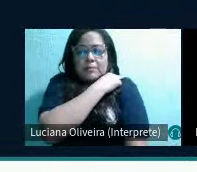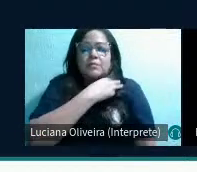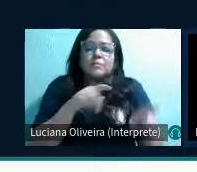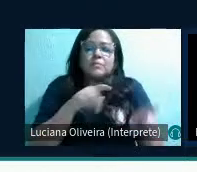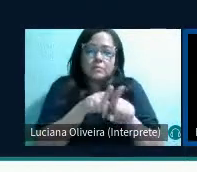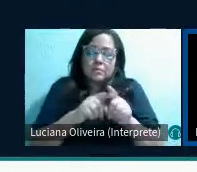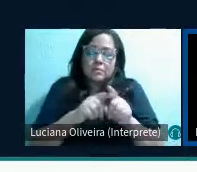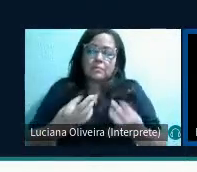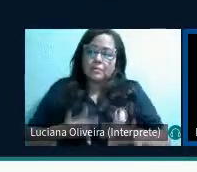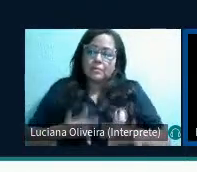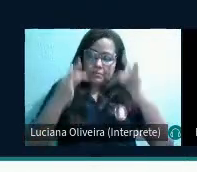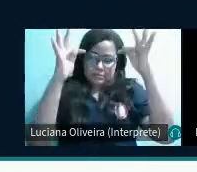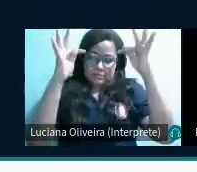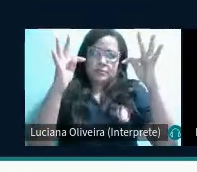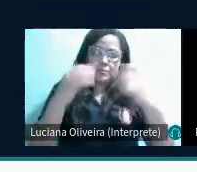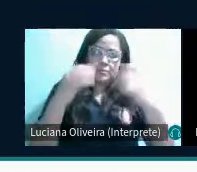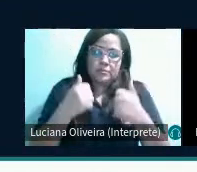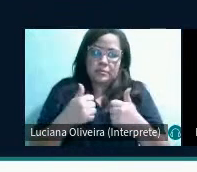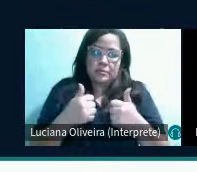passar.